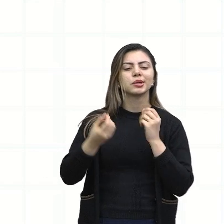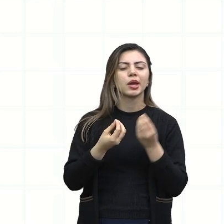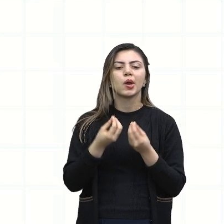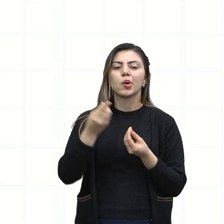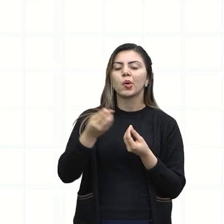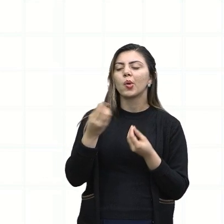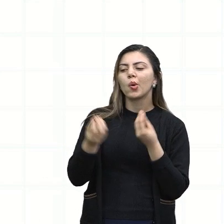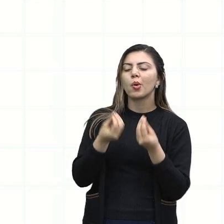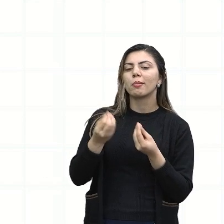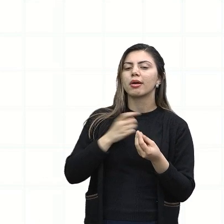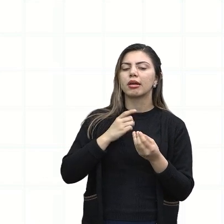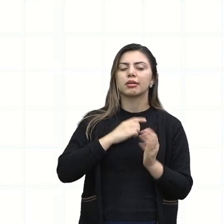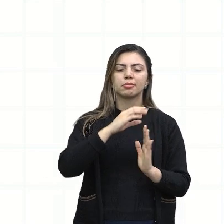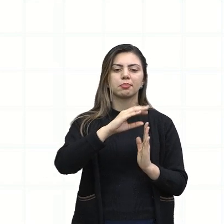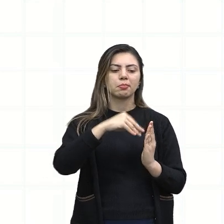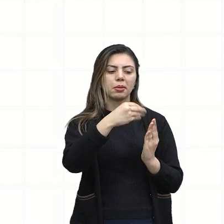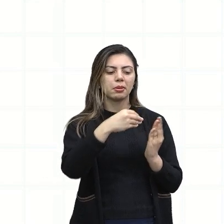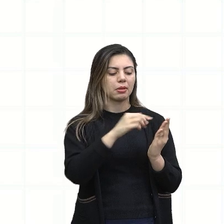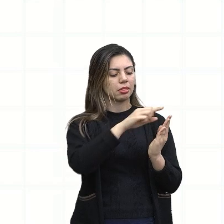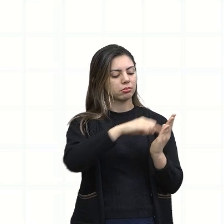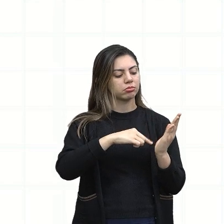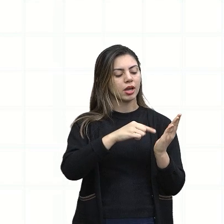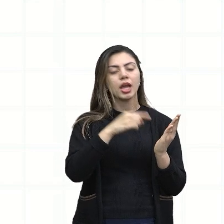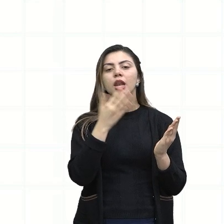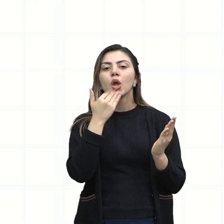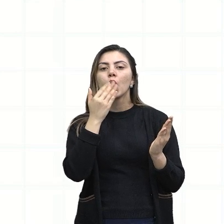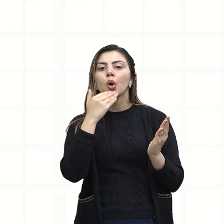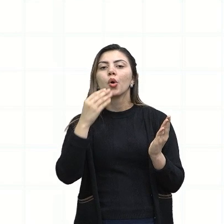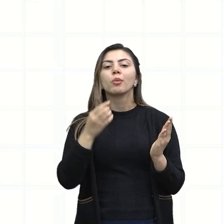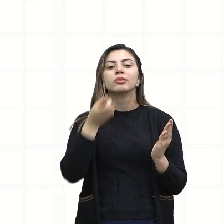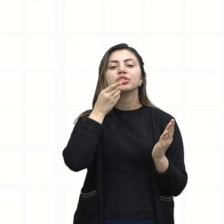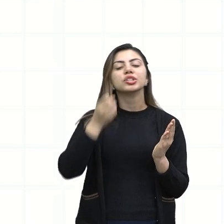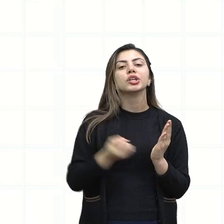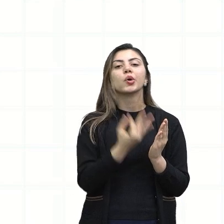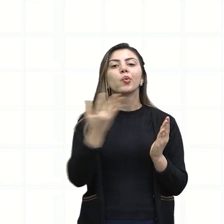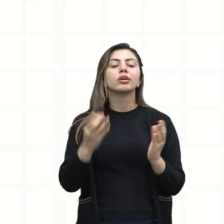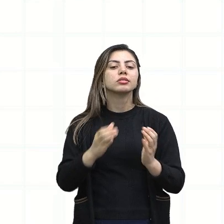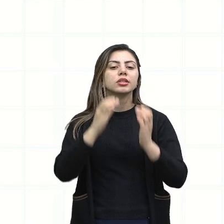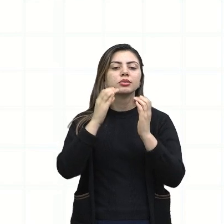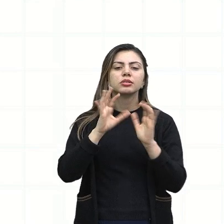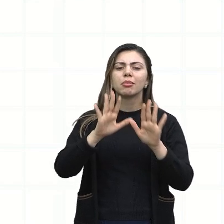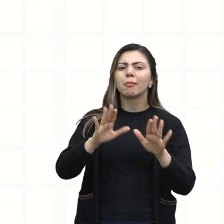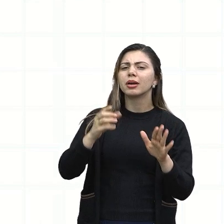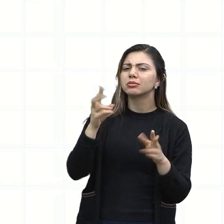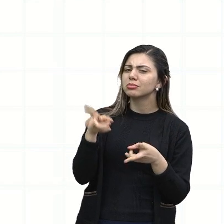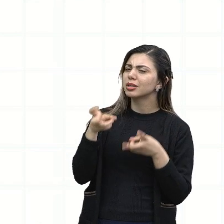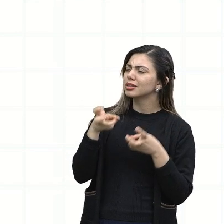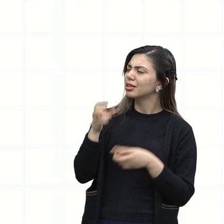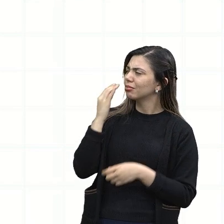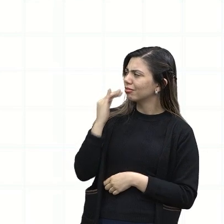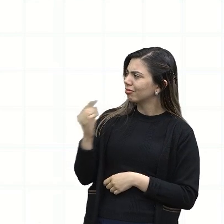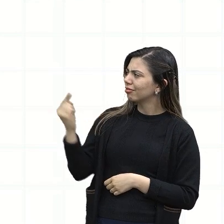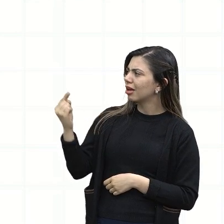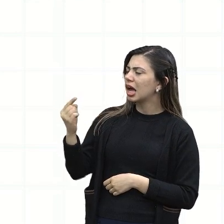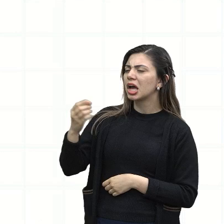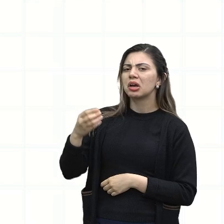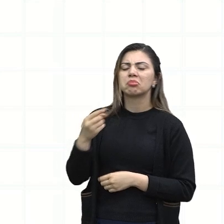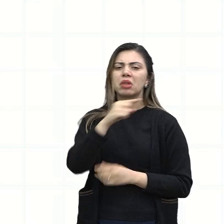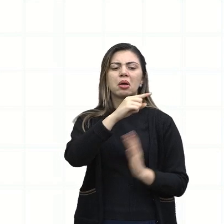come sanduíche. Ele tá segurando o sanduíche, mas não tá legal. E aqui no quadro, ó, não tem nenhum dia